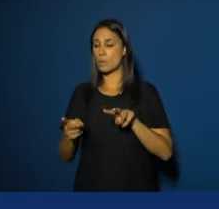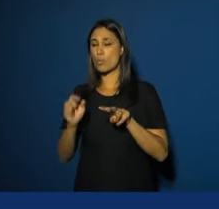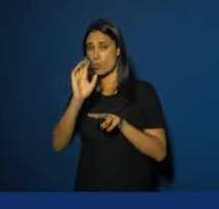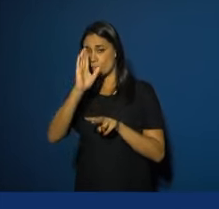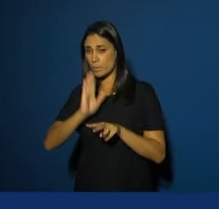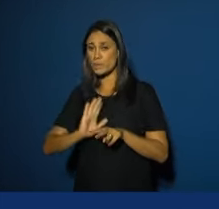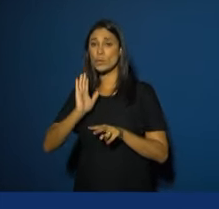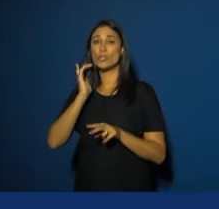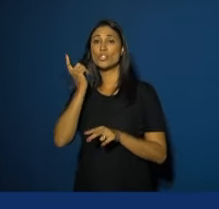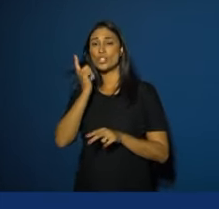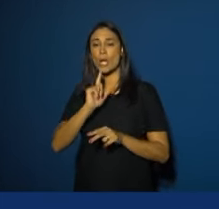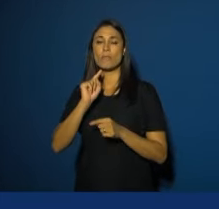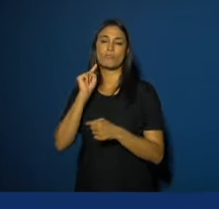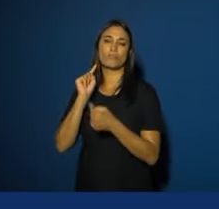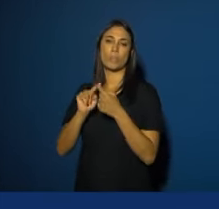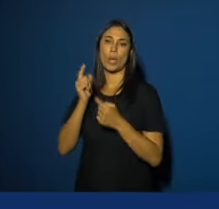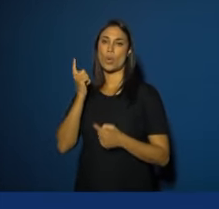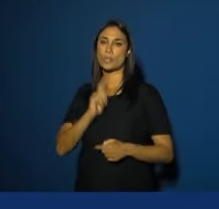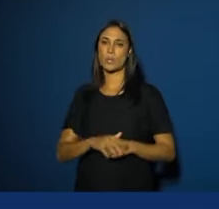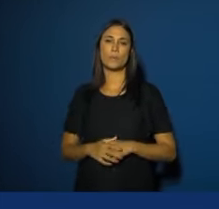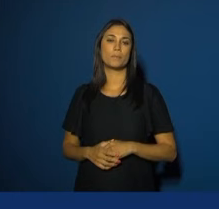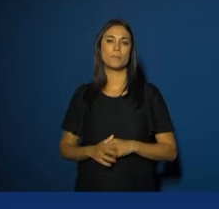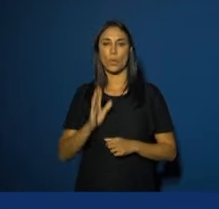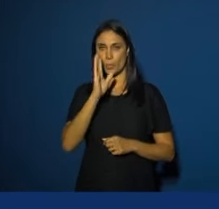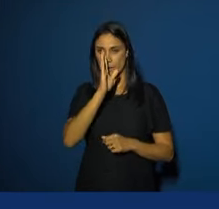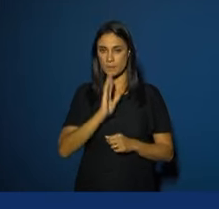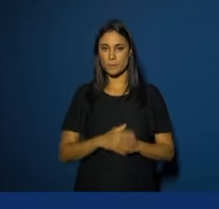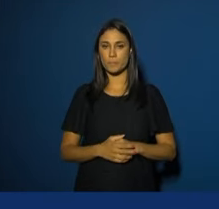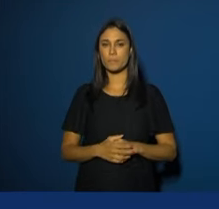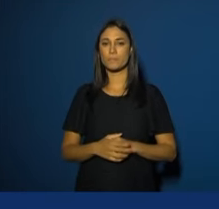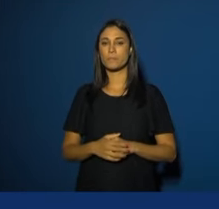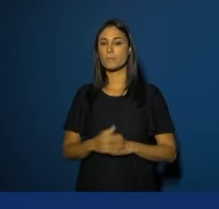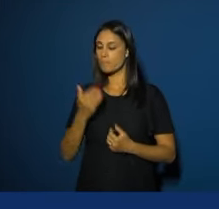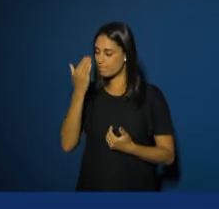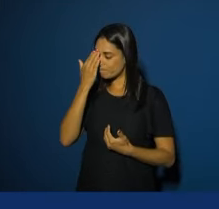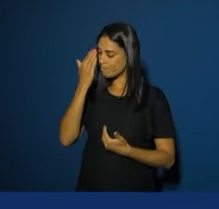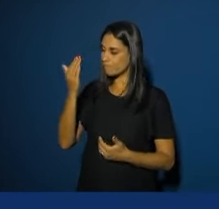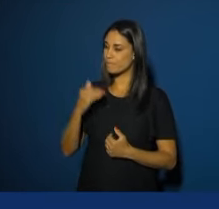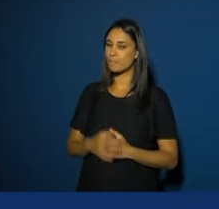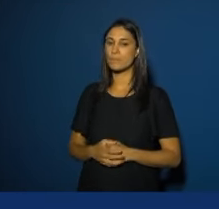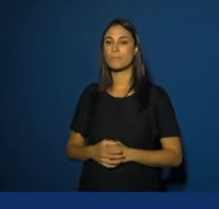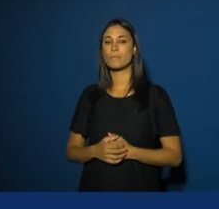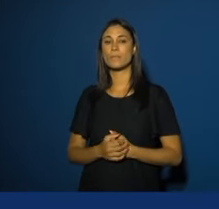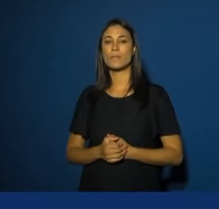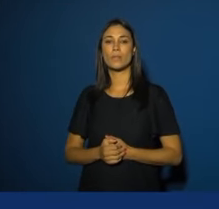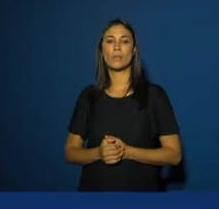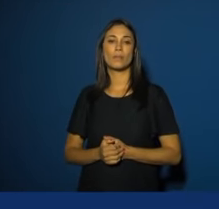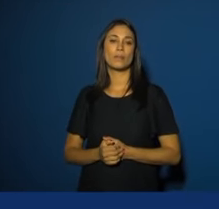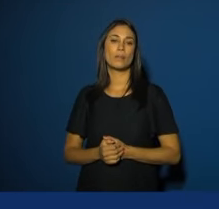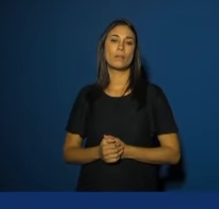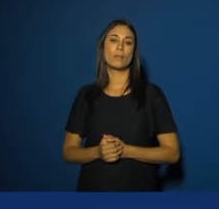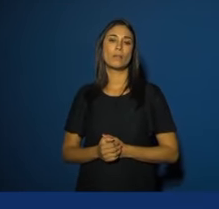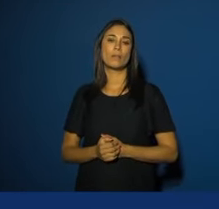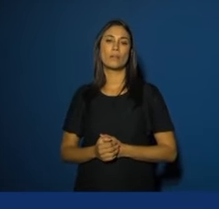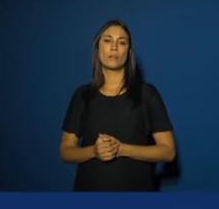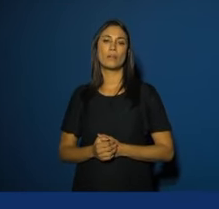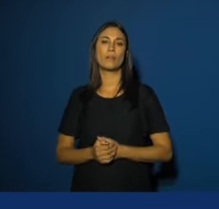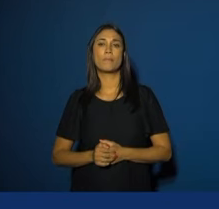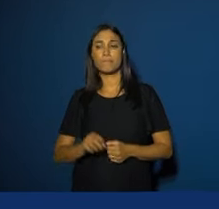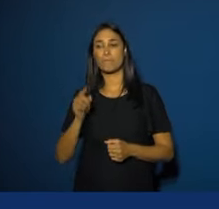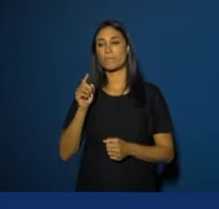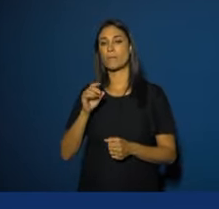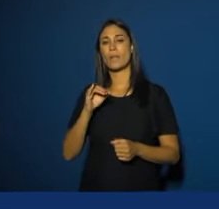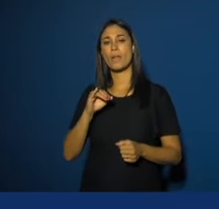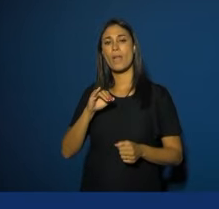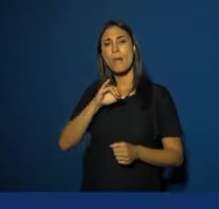Brasil já alcançou há alguns anos. Muito obrigado, doutor Sandoval. Pegando o gancho